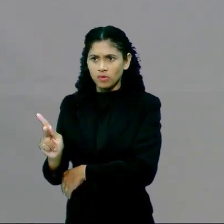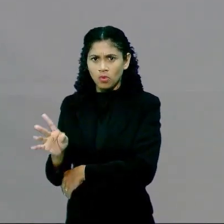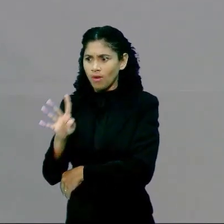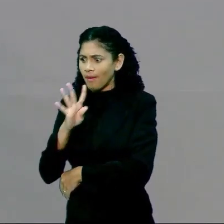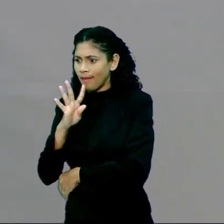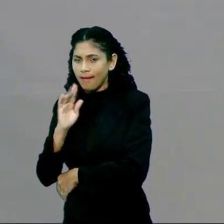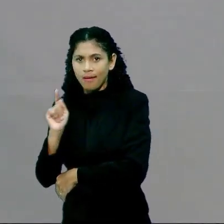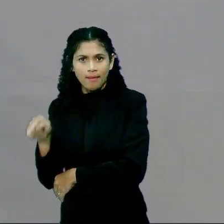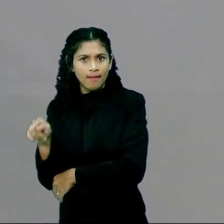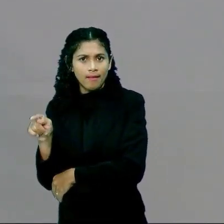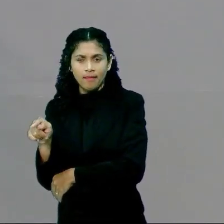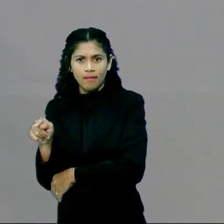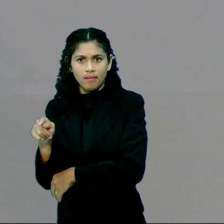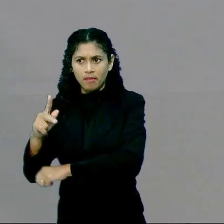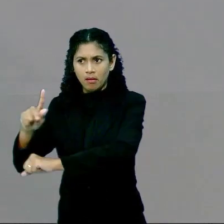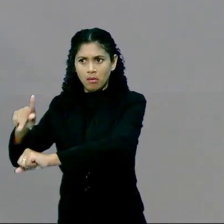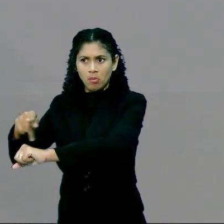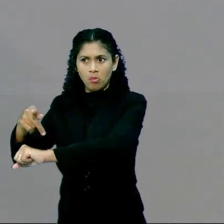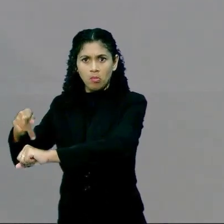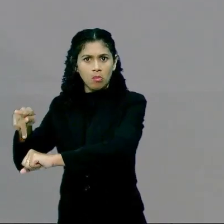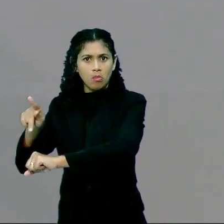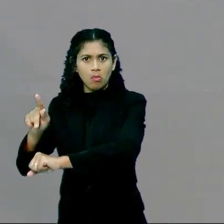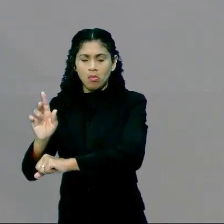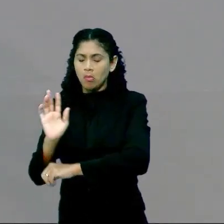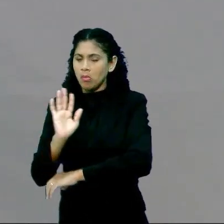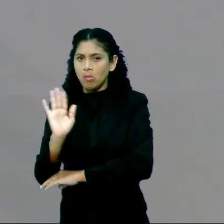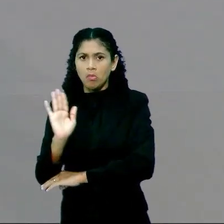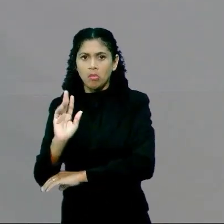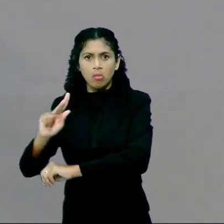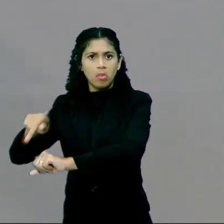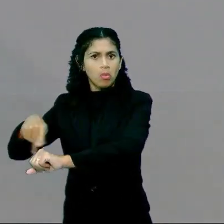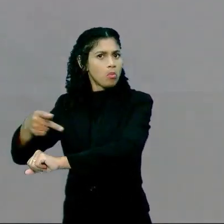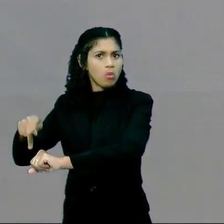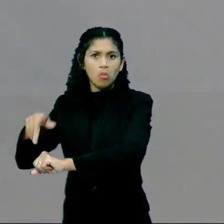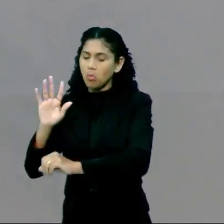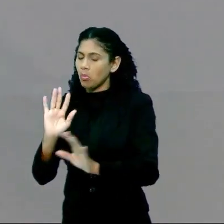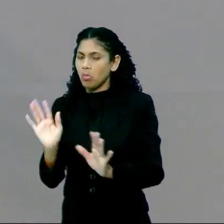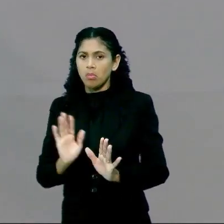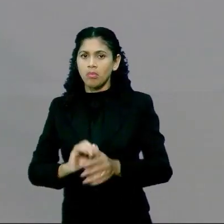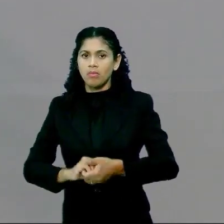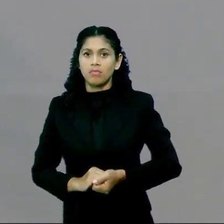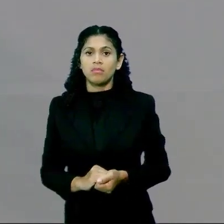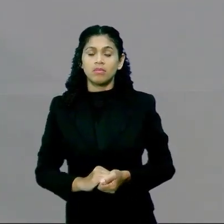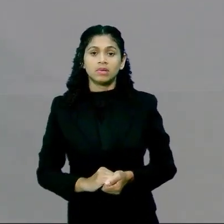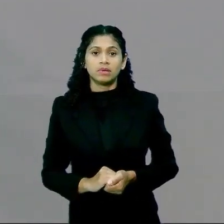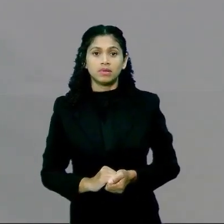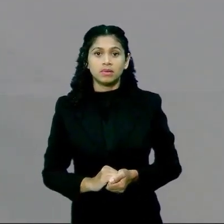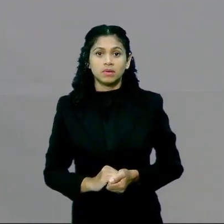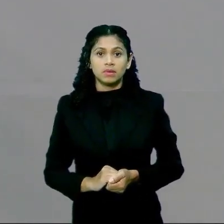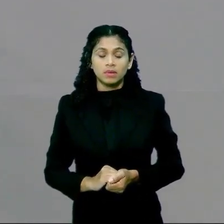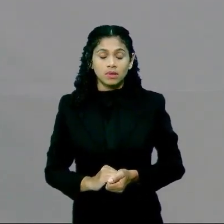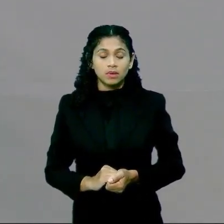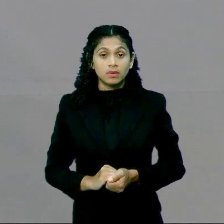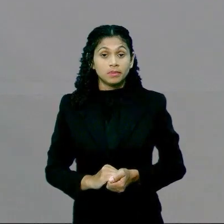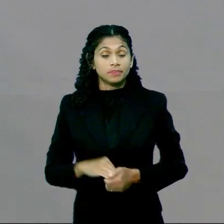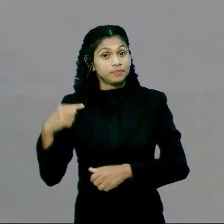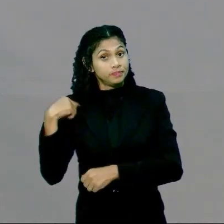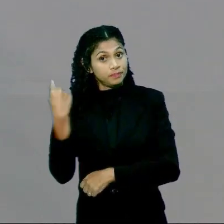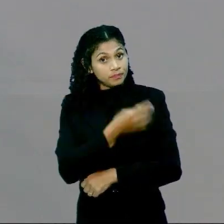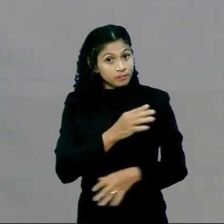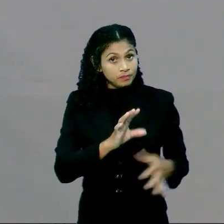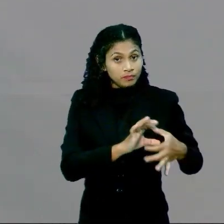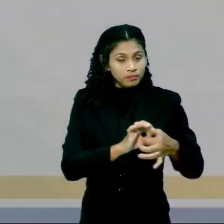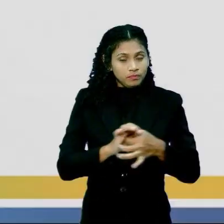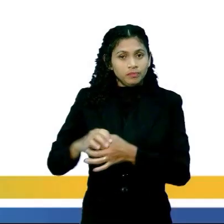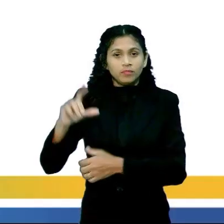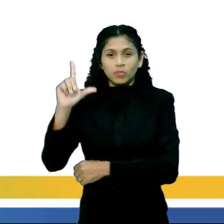país, eu sei poucos nomes de poucos países, né? Geografia minha tá ruim. Então, para a gente contextualizar um pouco, galera,